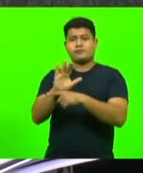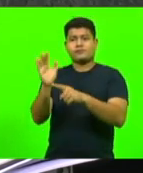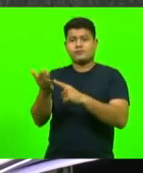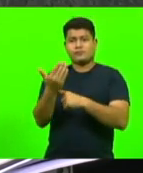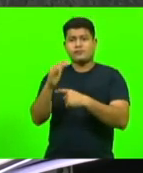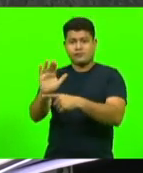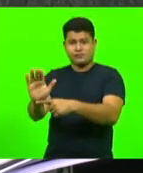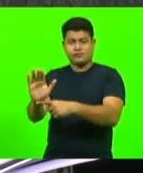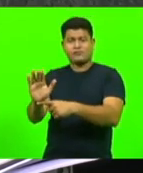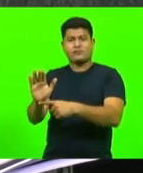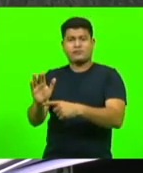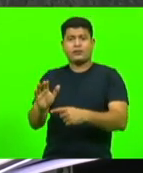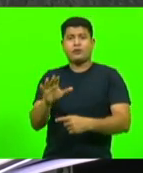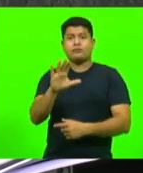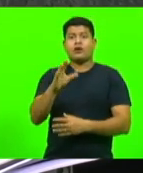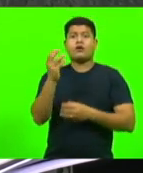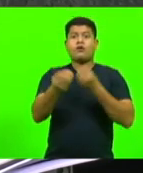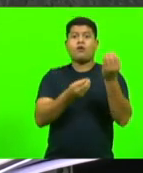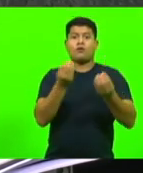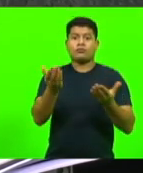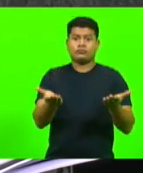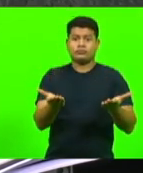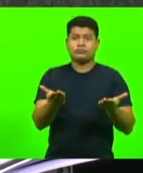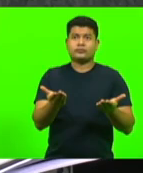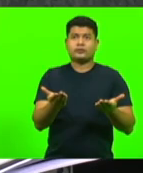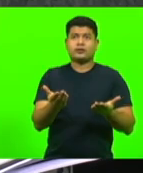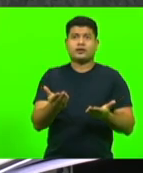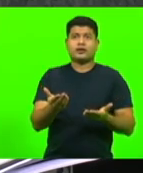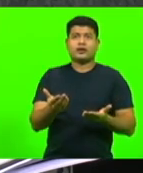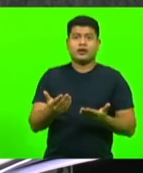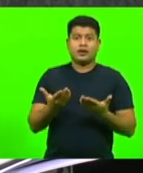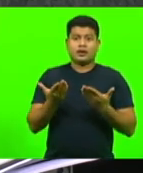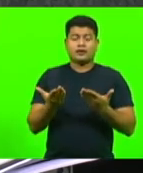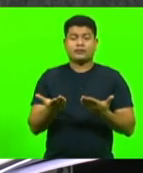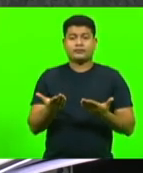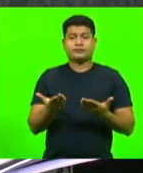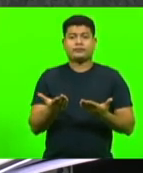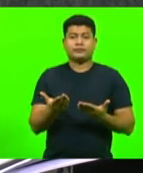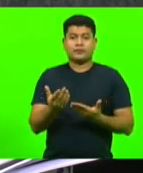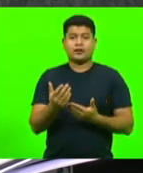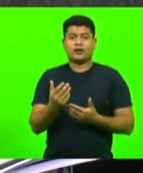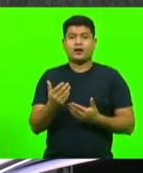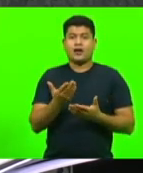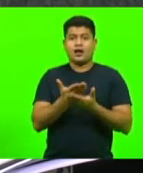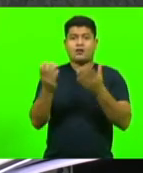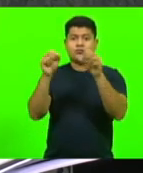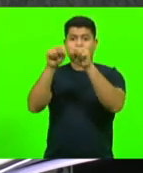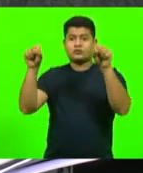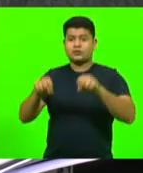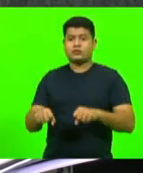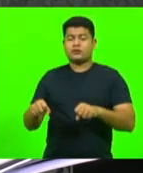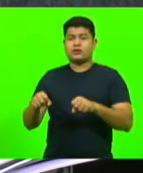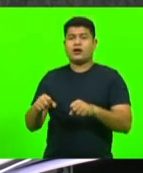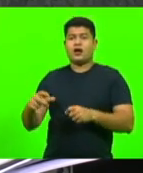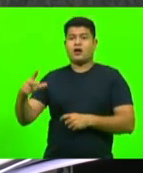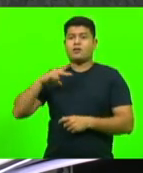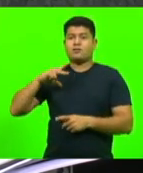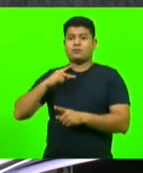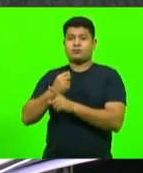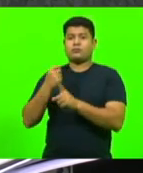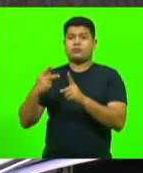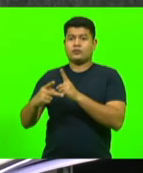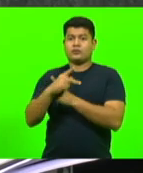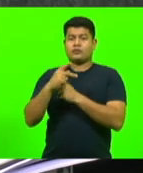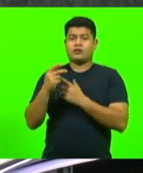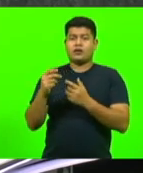solidariedade mas como é que fica posso pack 32 os regimes próprios previdenciários os nossos municípios